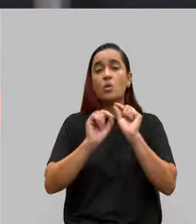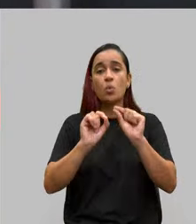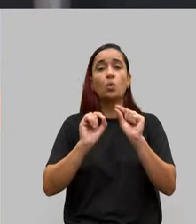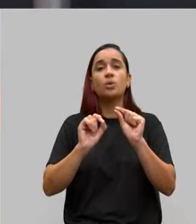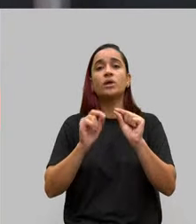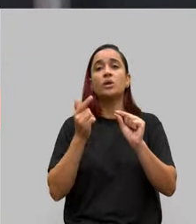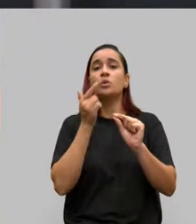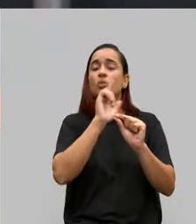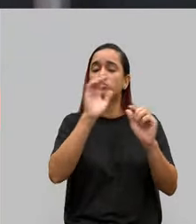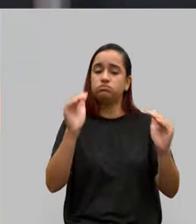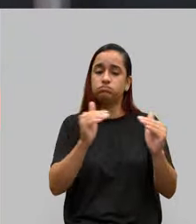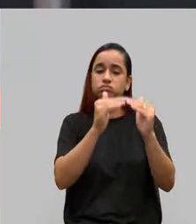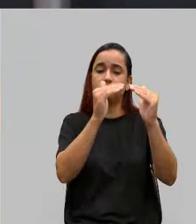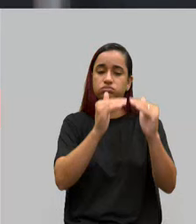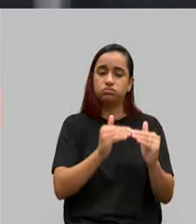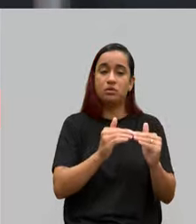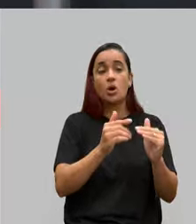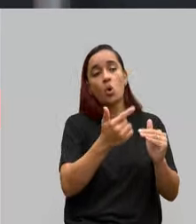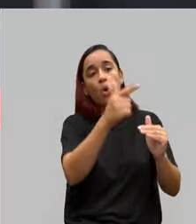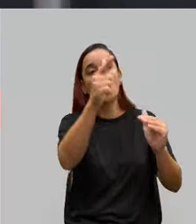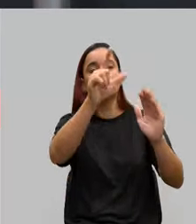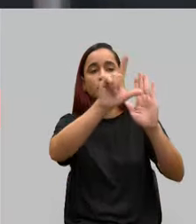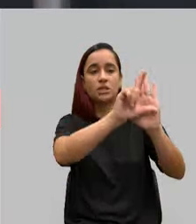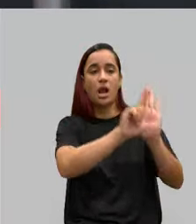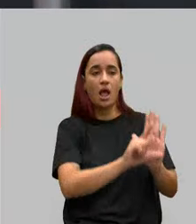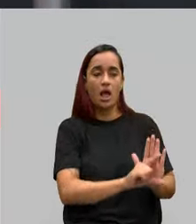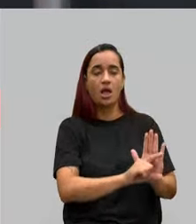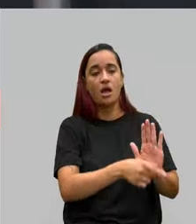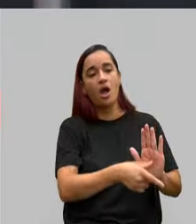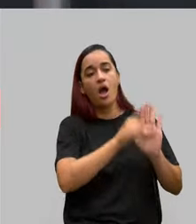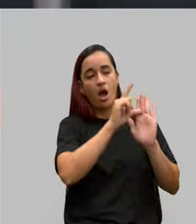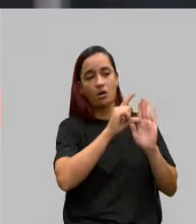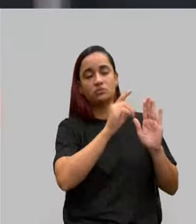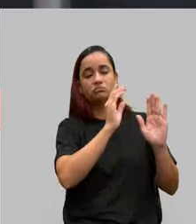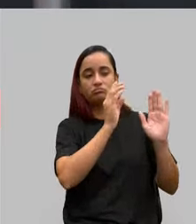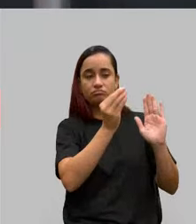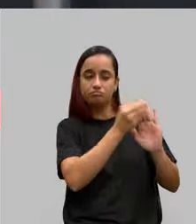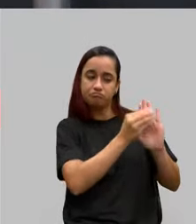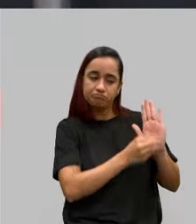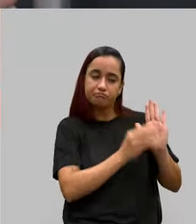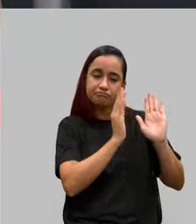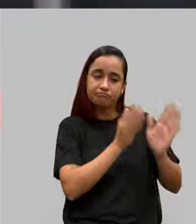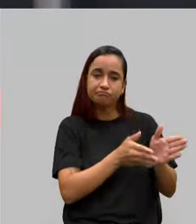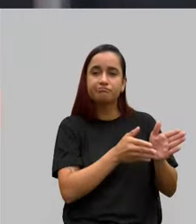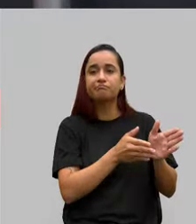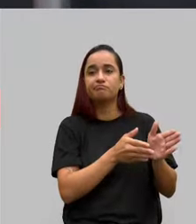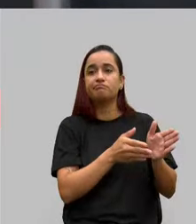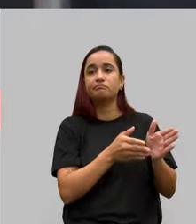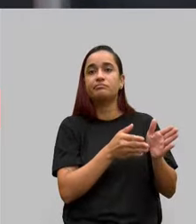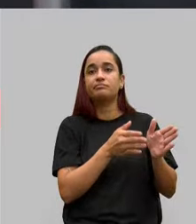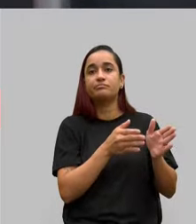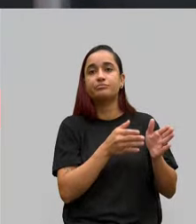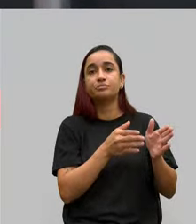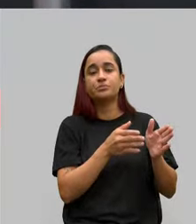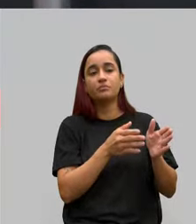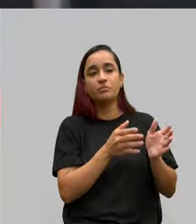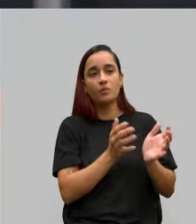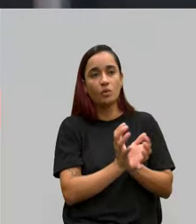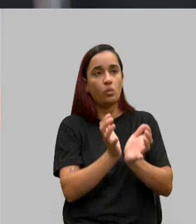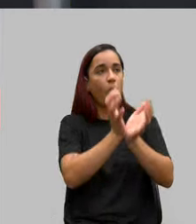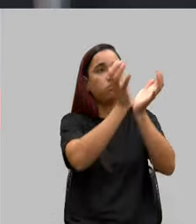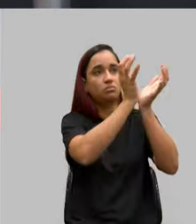inconformidades de leis estaduais anteriormente estabelecidas em outras eh unidades da Federação